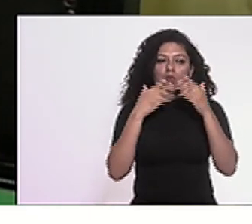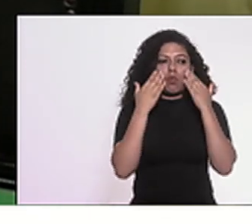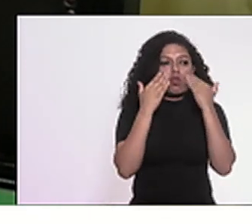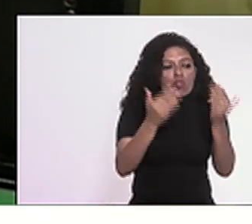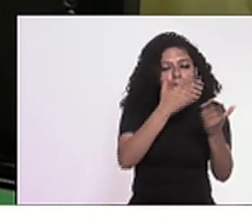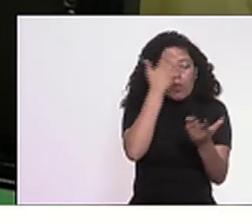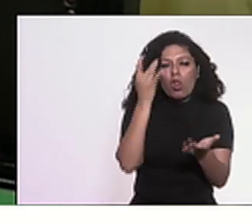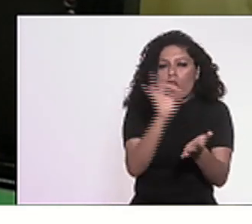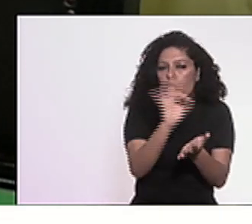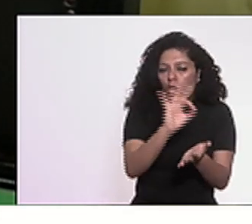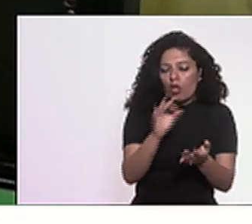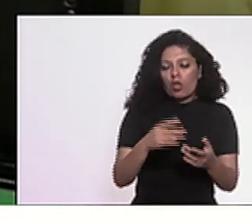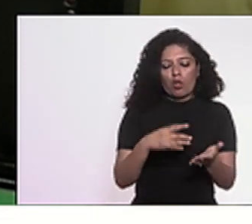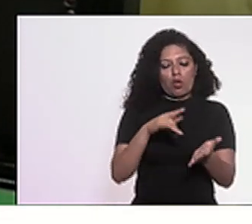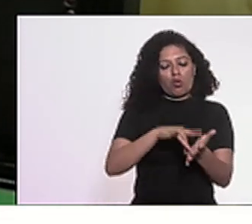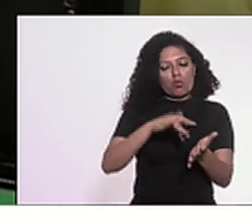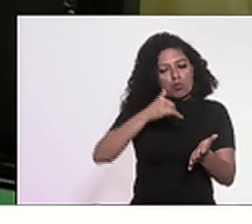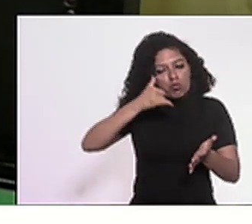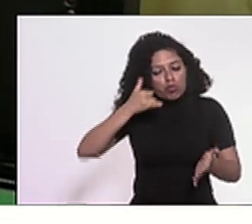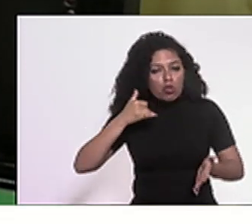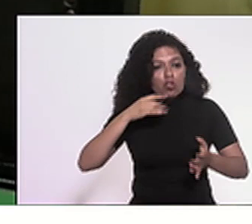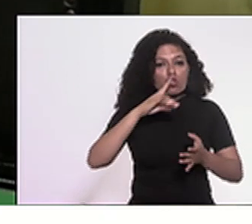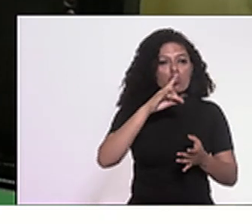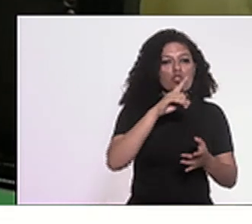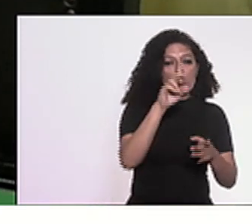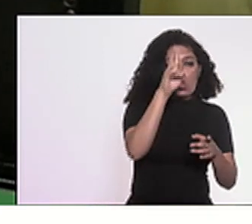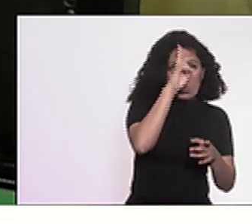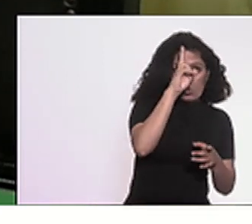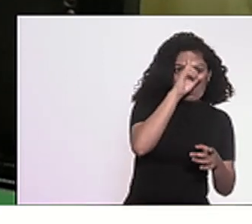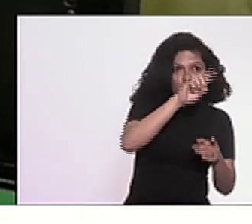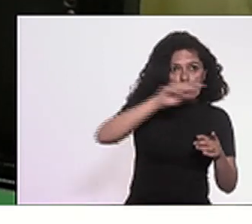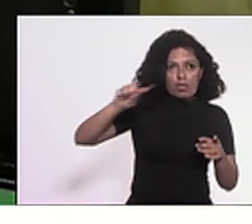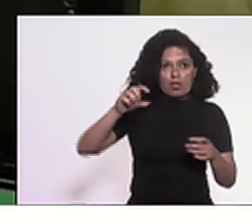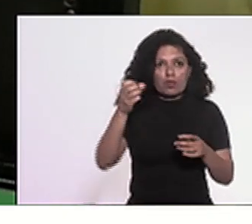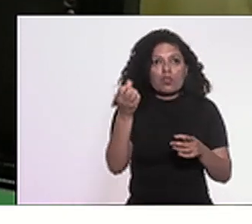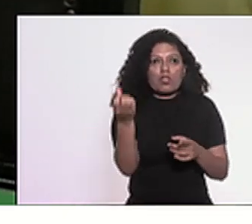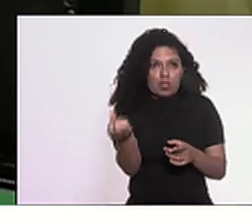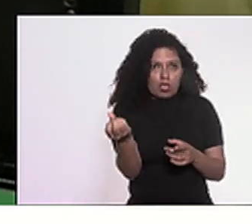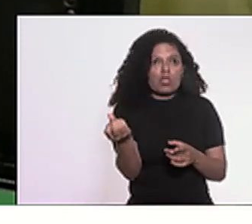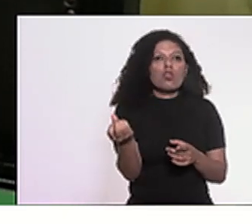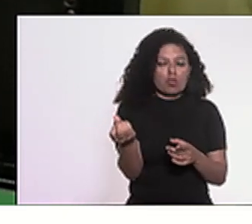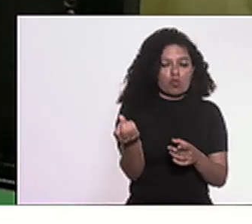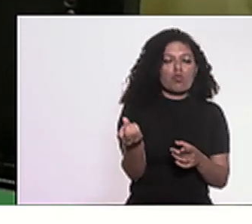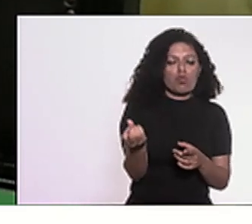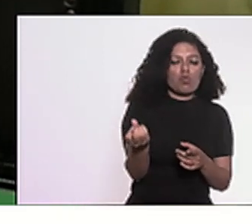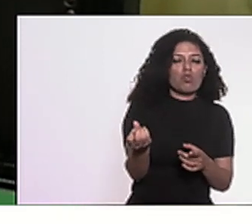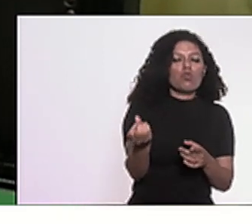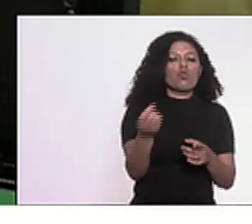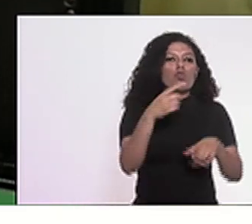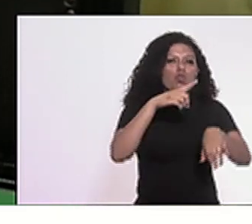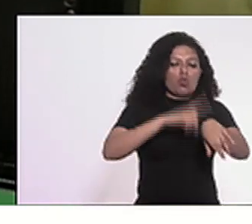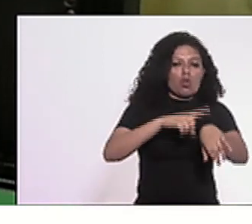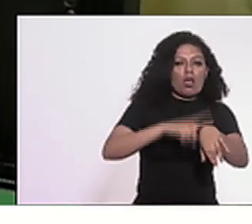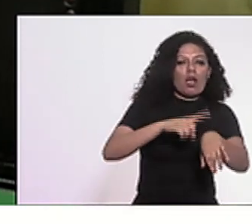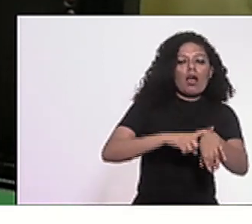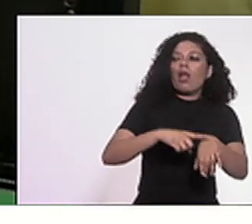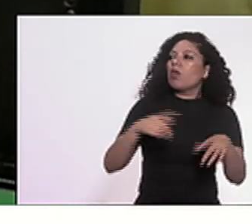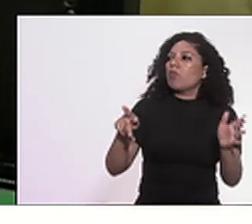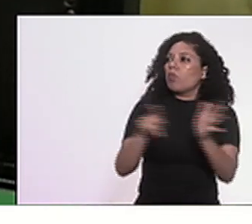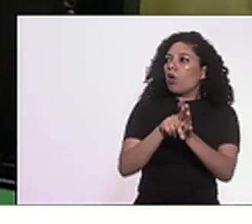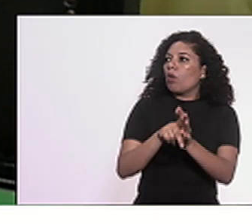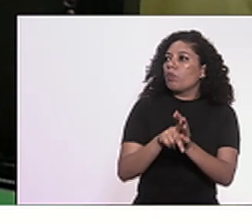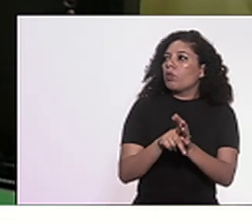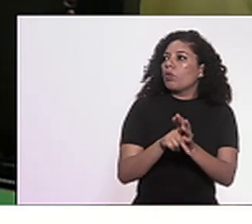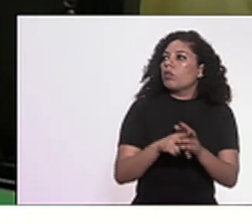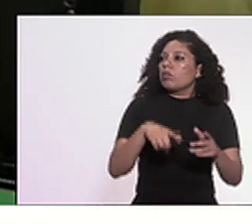Disque Assédio funcionará de segunda a sexta, das 10 às 18 horas, em sala especialmente destinada a este fim, estando